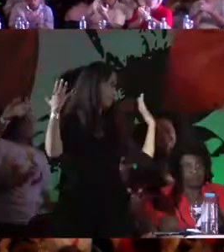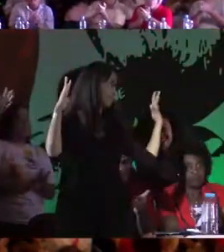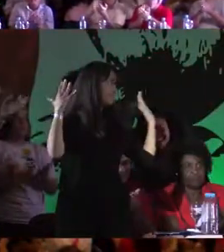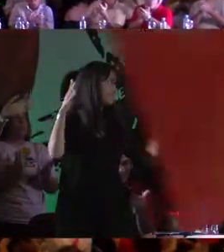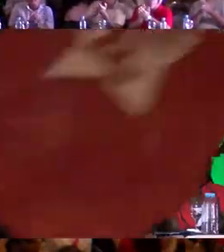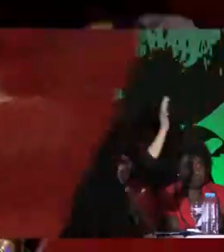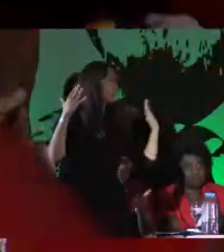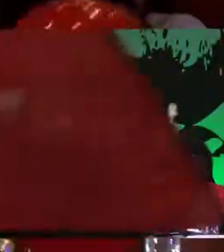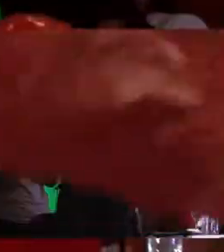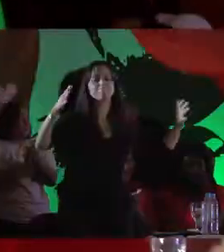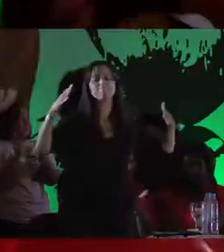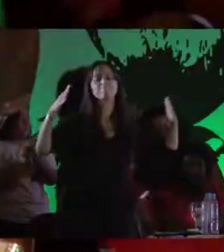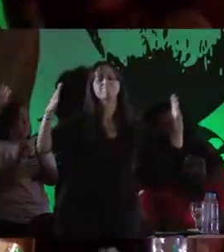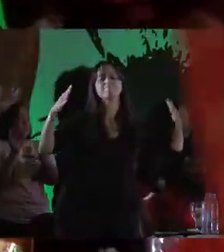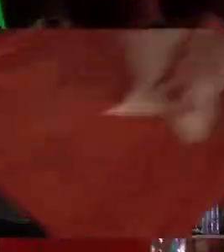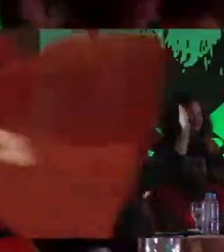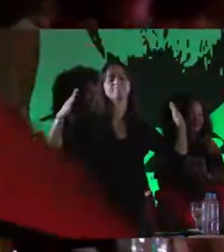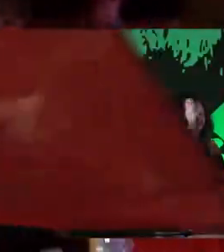Firmeza total,